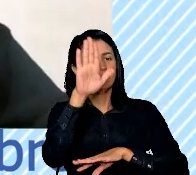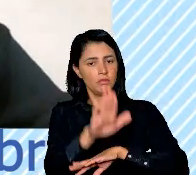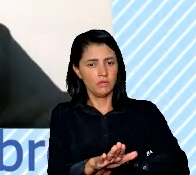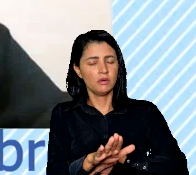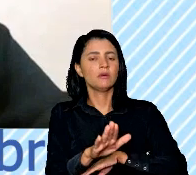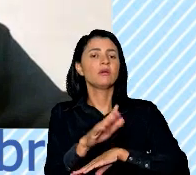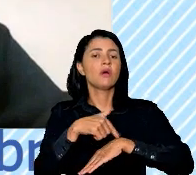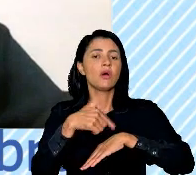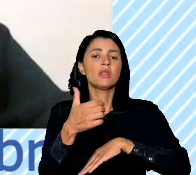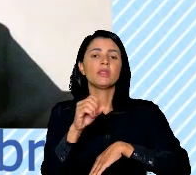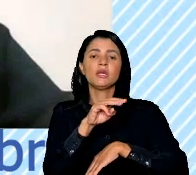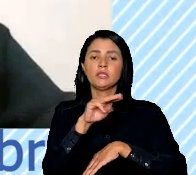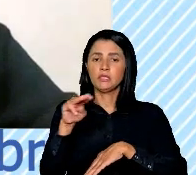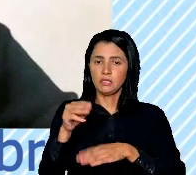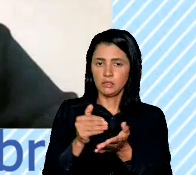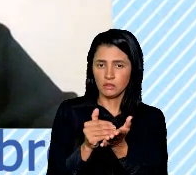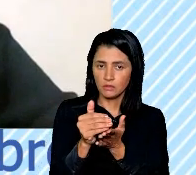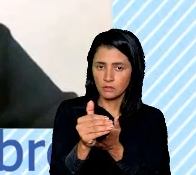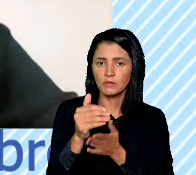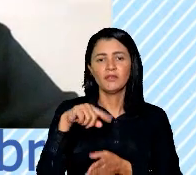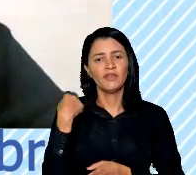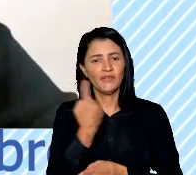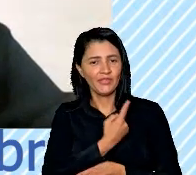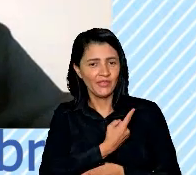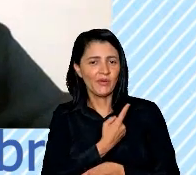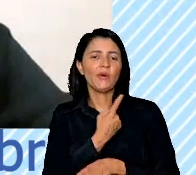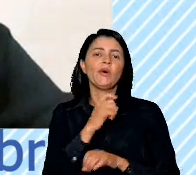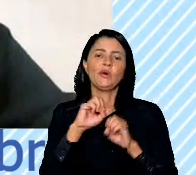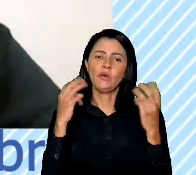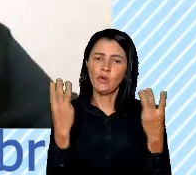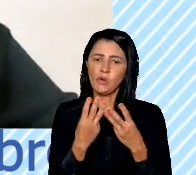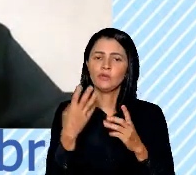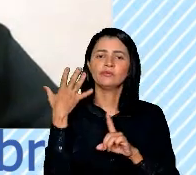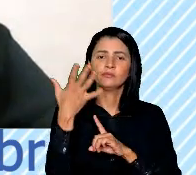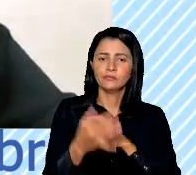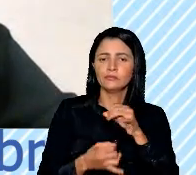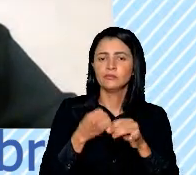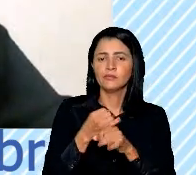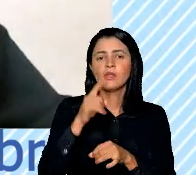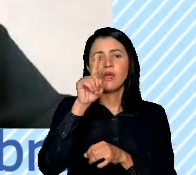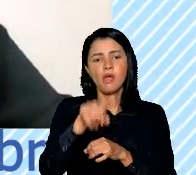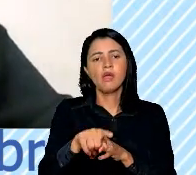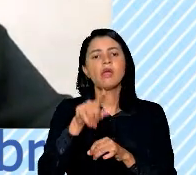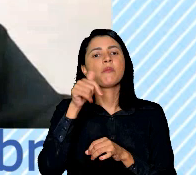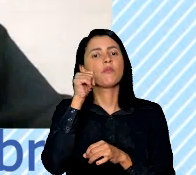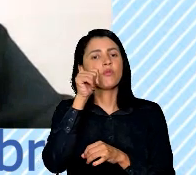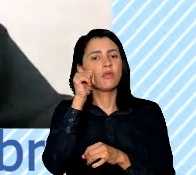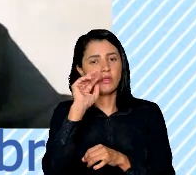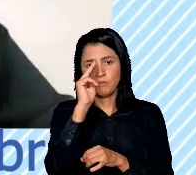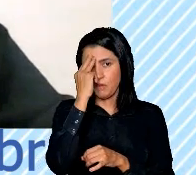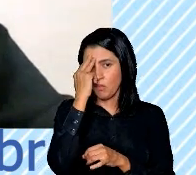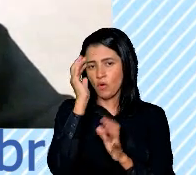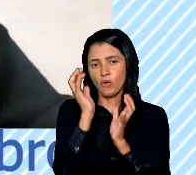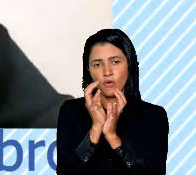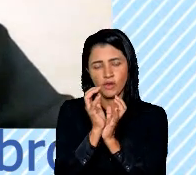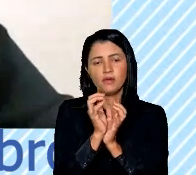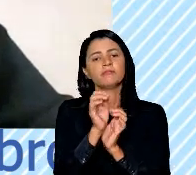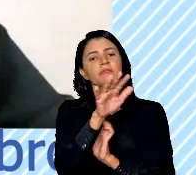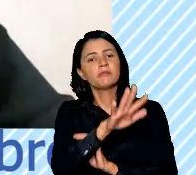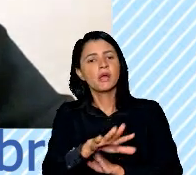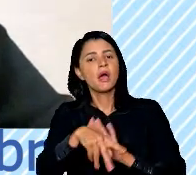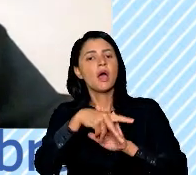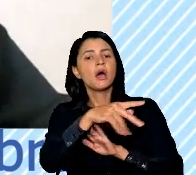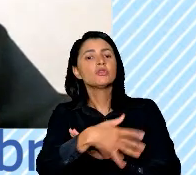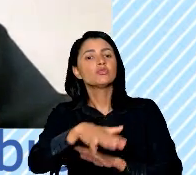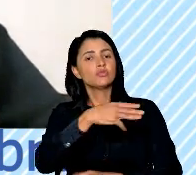Às 10h30 começa o nosso webinário, que vai tratar de mulheres e memória coletiva, espaços